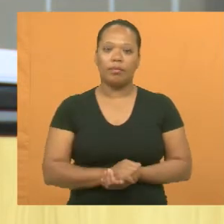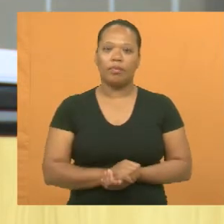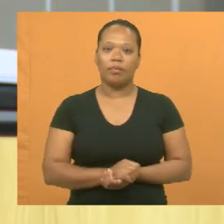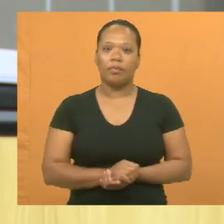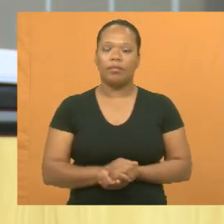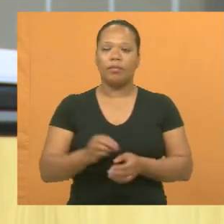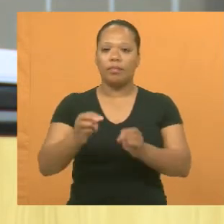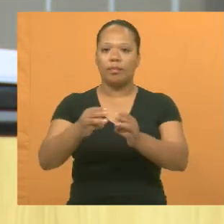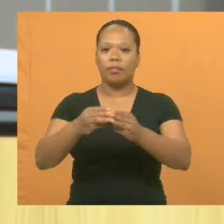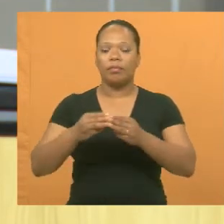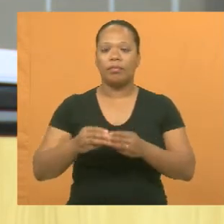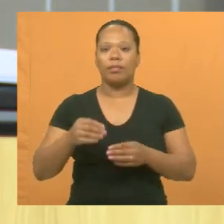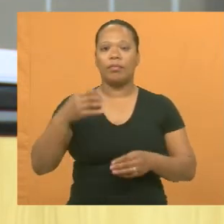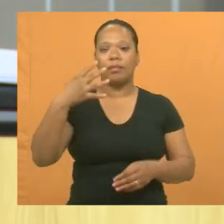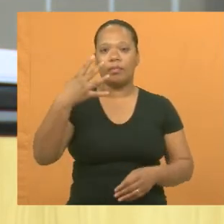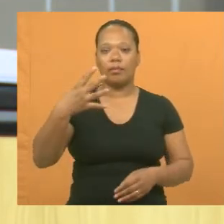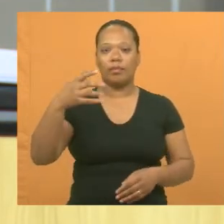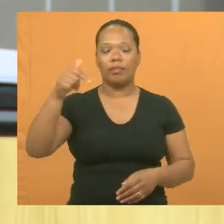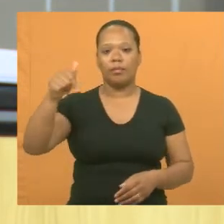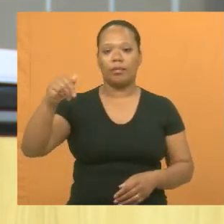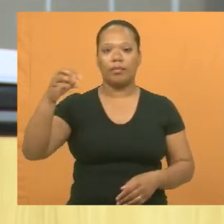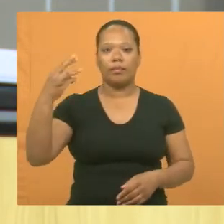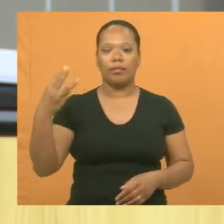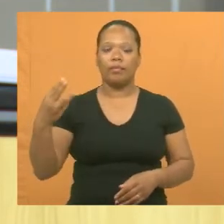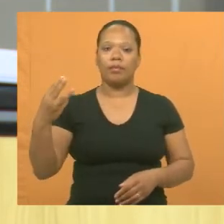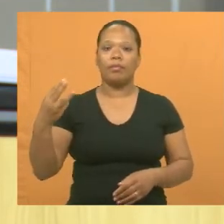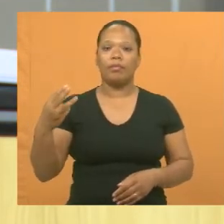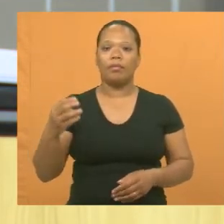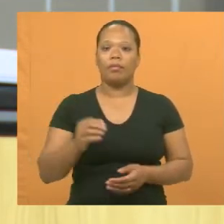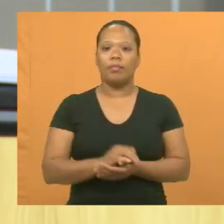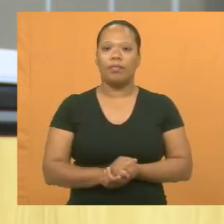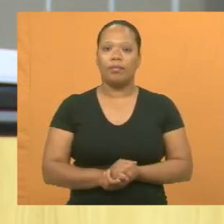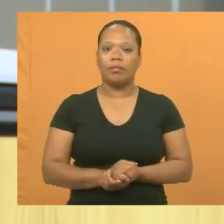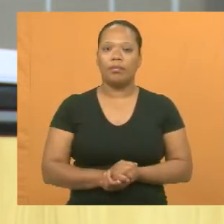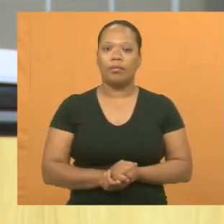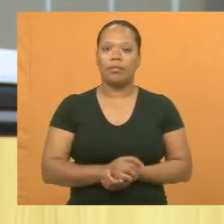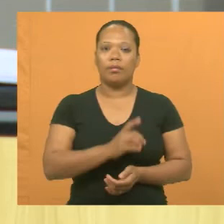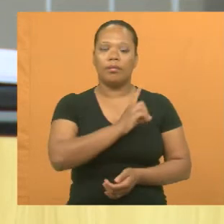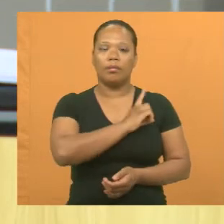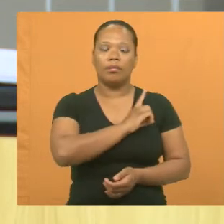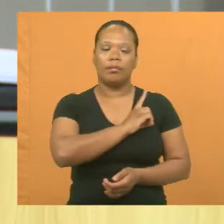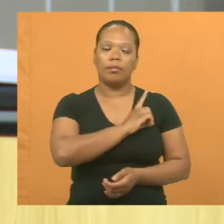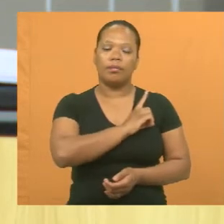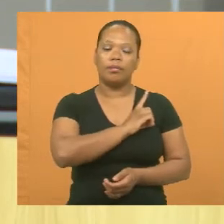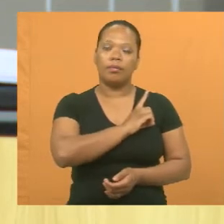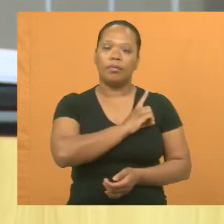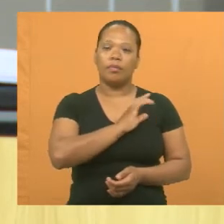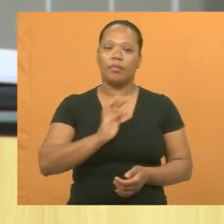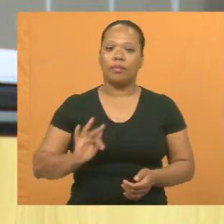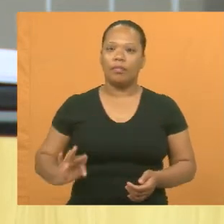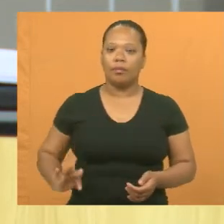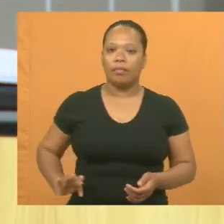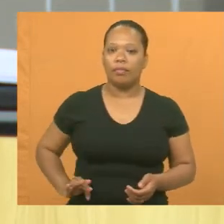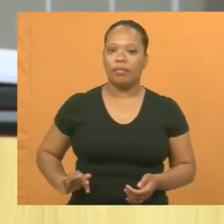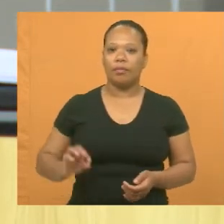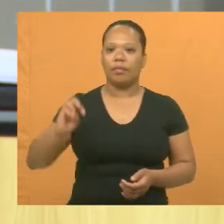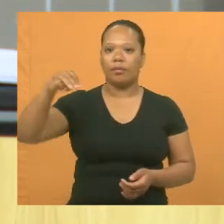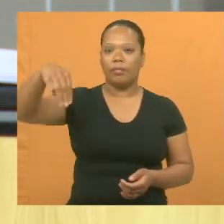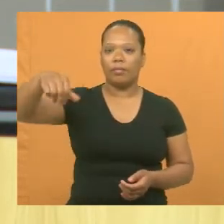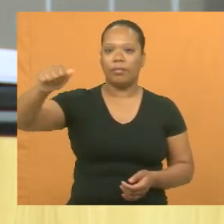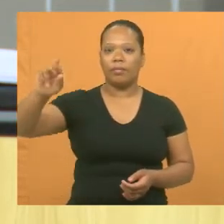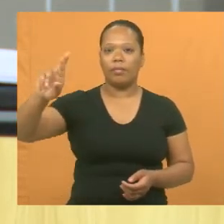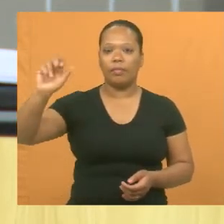número 473, congratula a deputada federal Mara Gabrilli por sua atuação na campanha